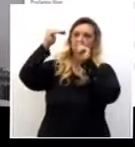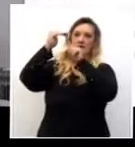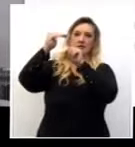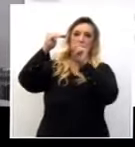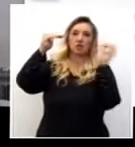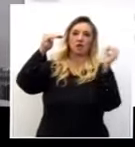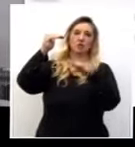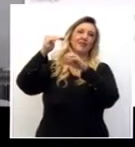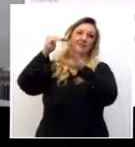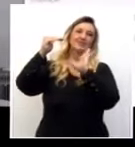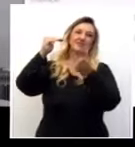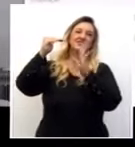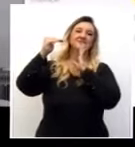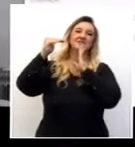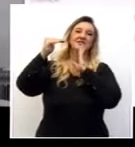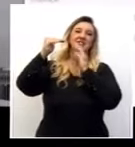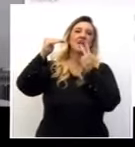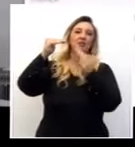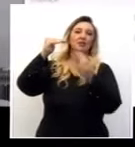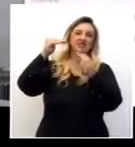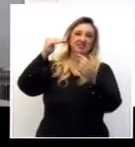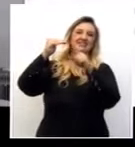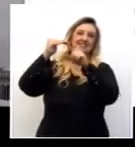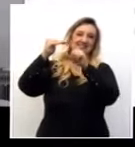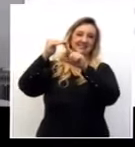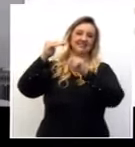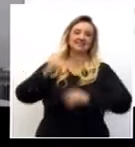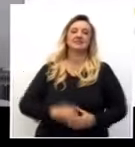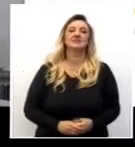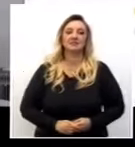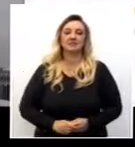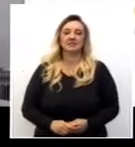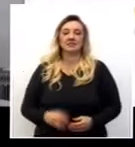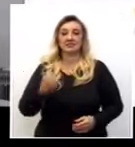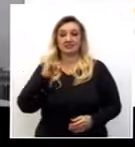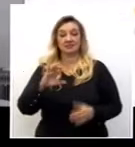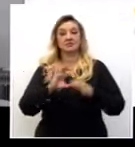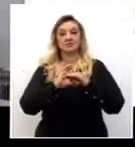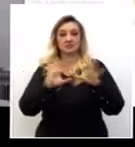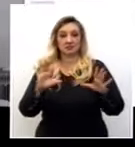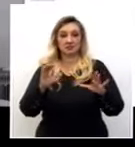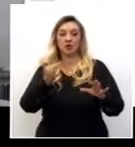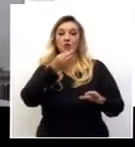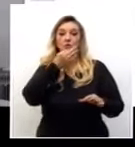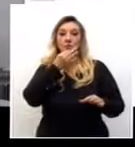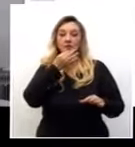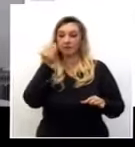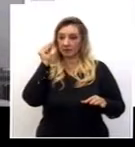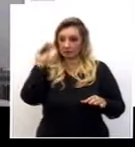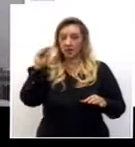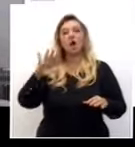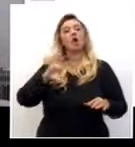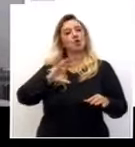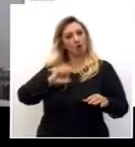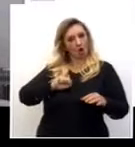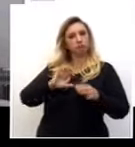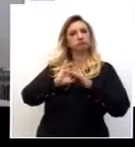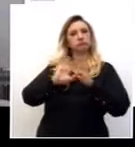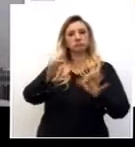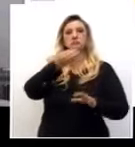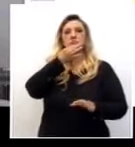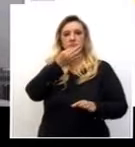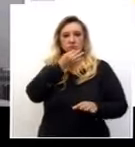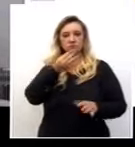já está acostumado com o feed de notícias. Se vai permitir comentário, eu gosto que permita comentário